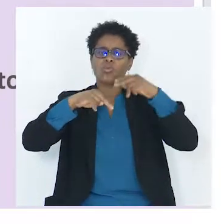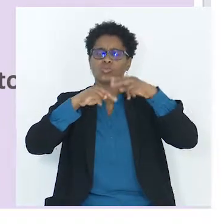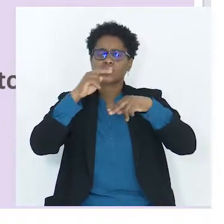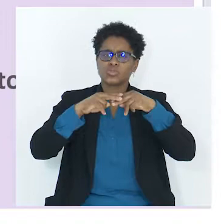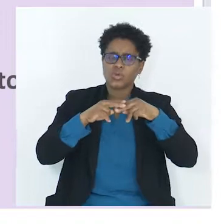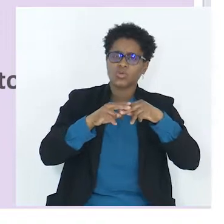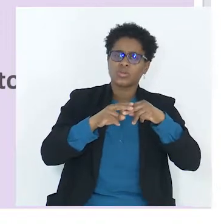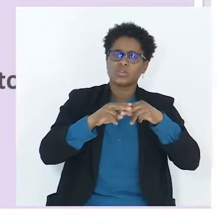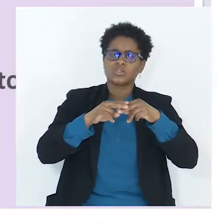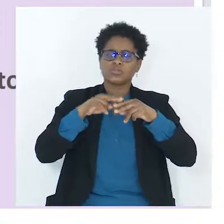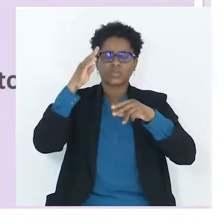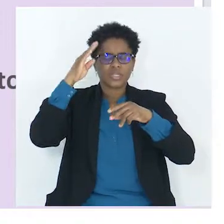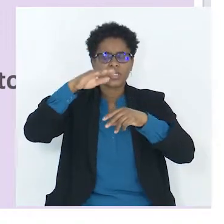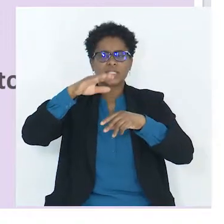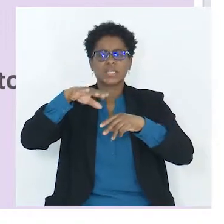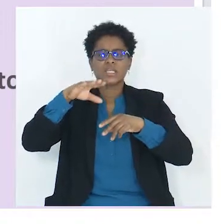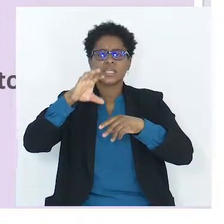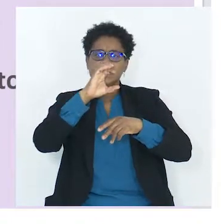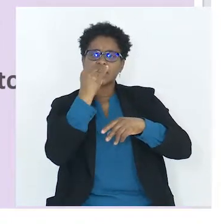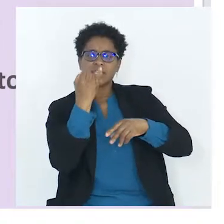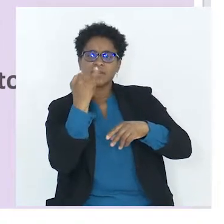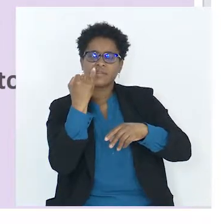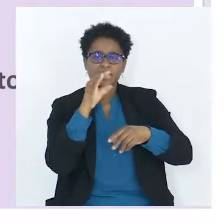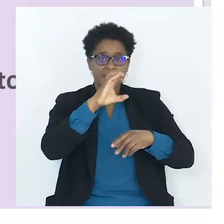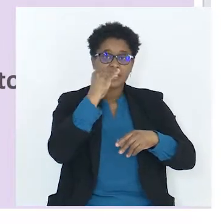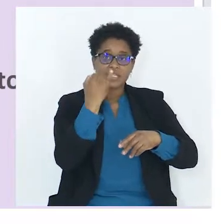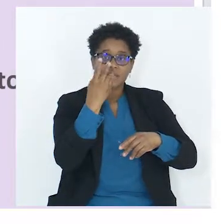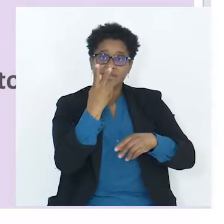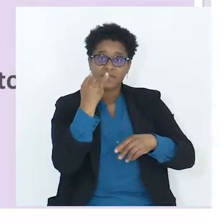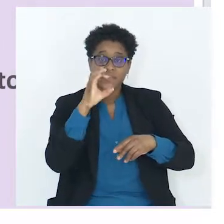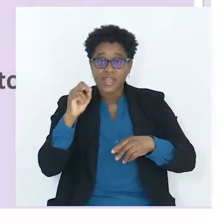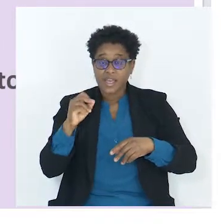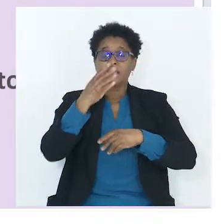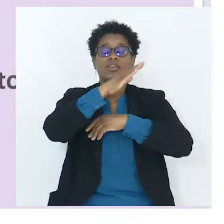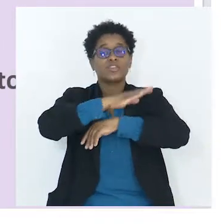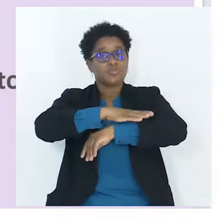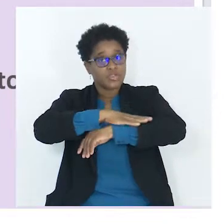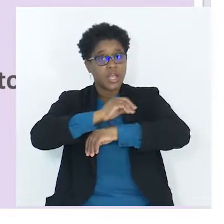a construção de uma consciência cívica e responsável.